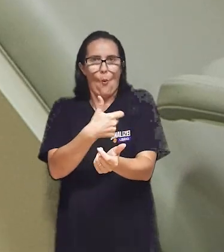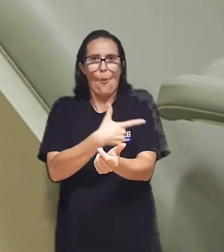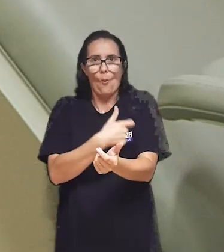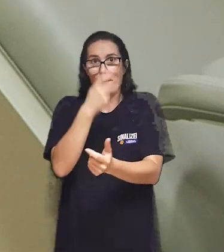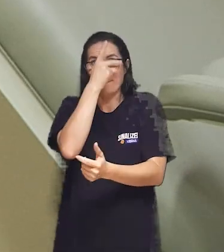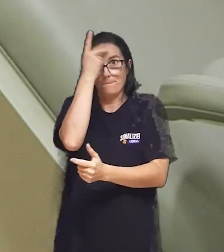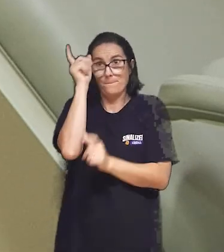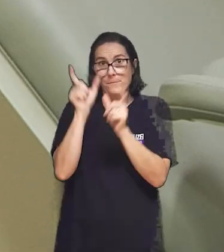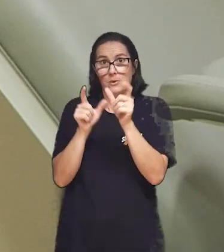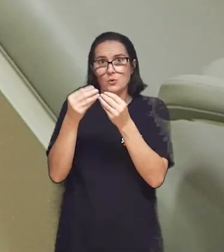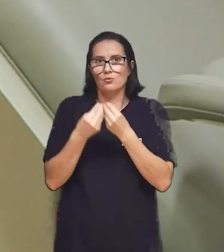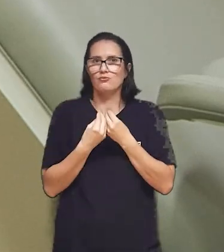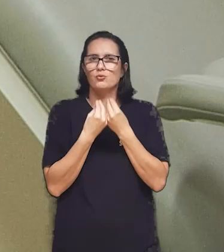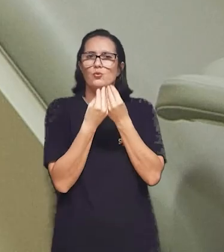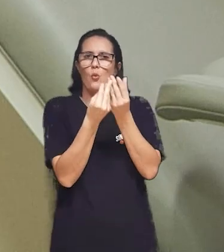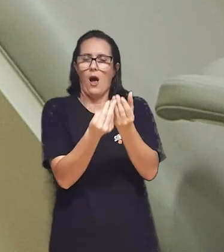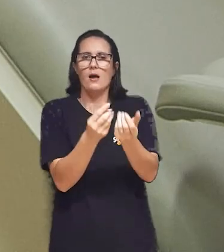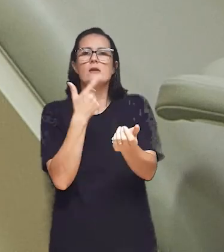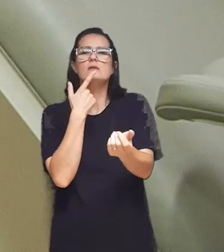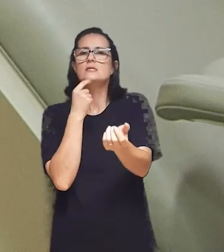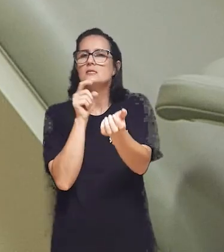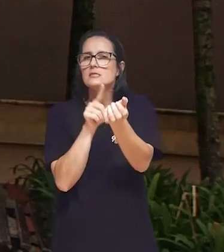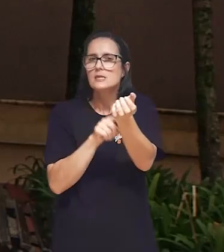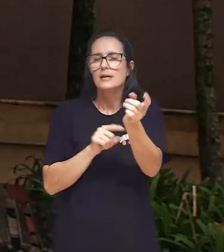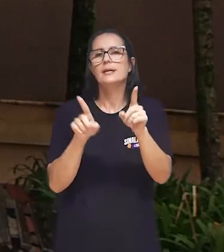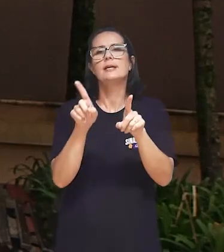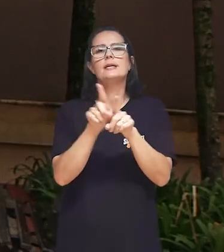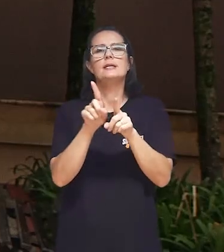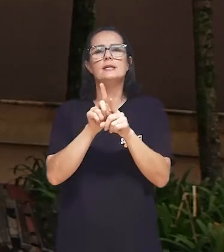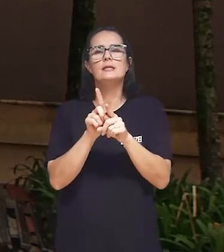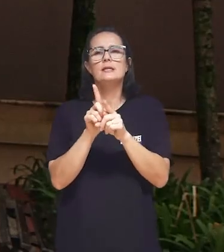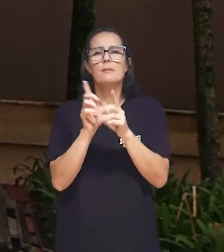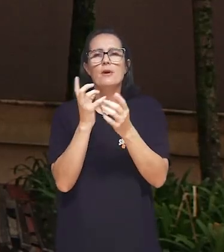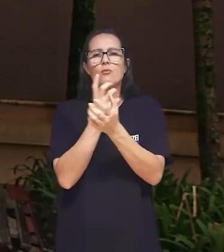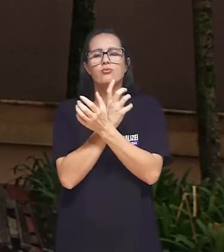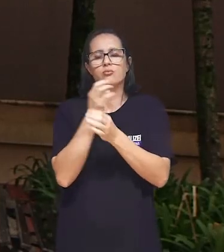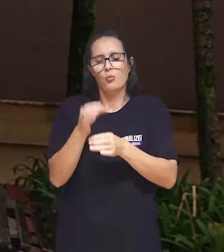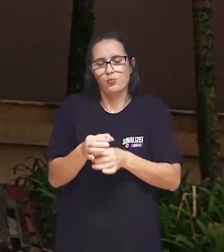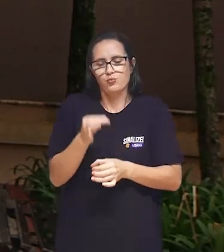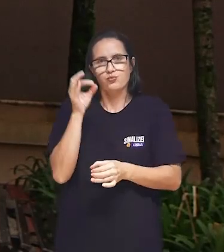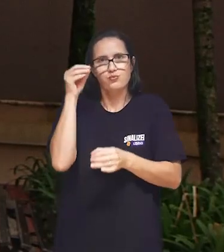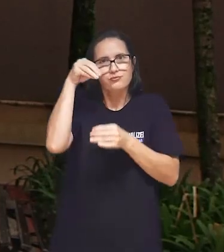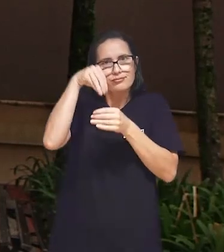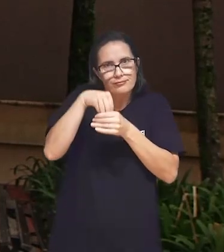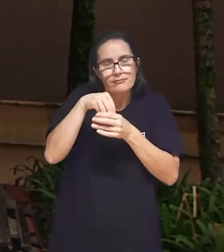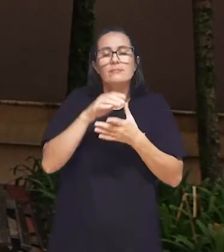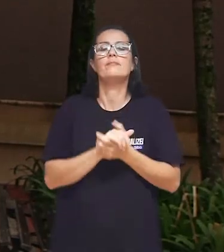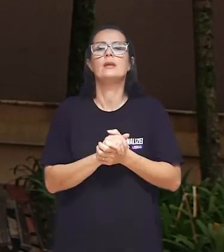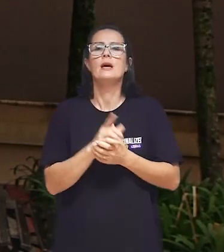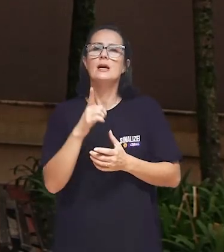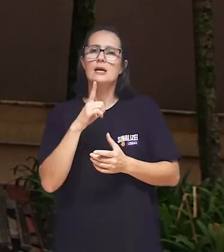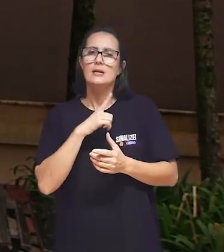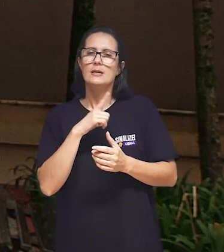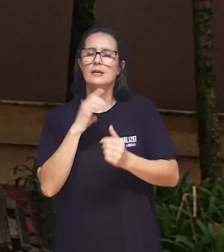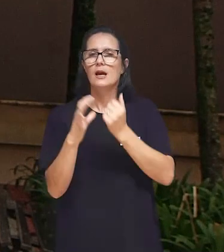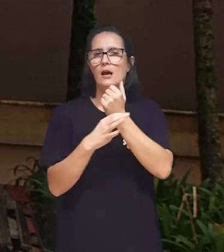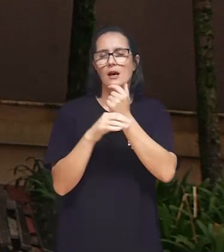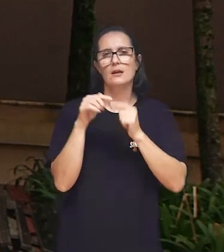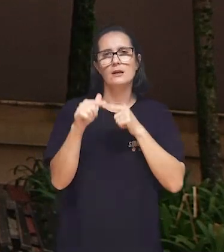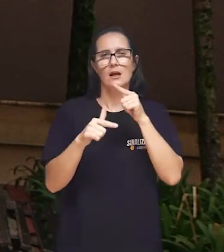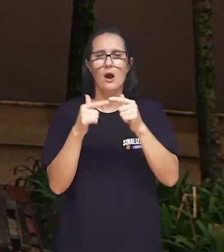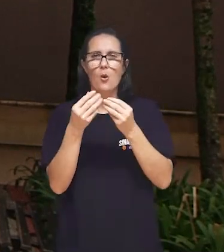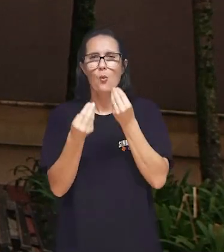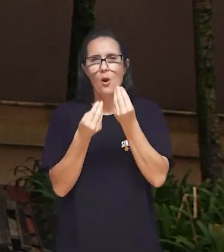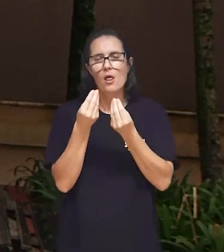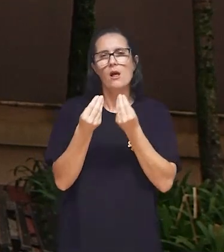doação voluntária de sangue e medula óssea. Tem a atribuição de garantir a qualidade e controle da coleta,